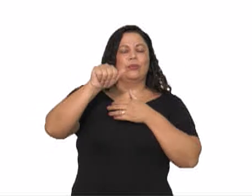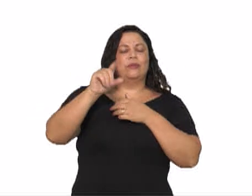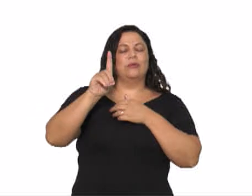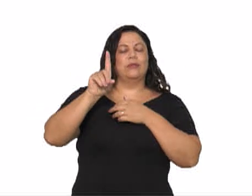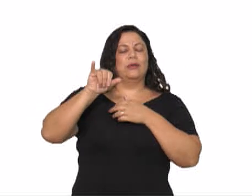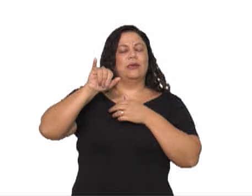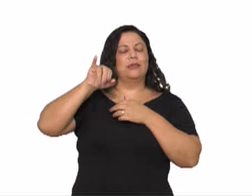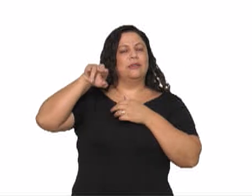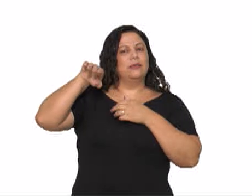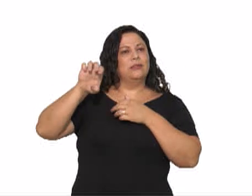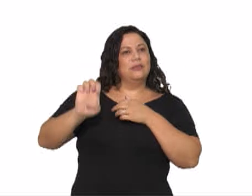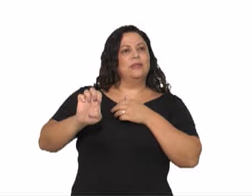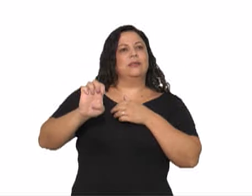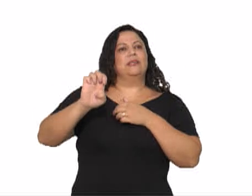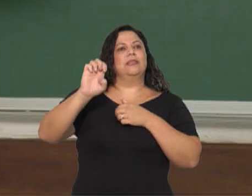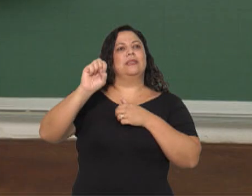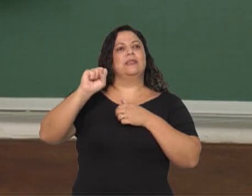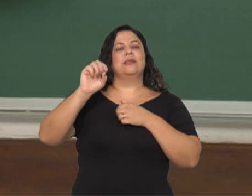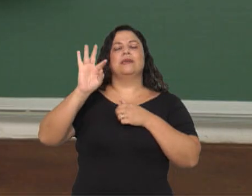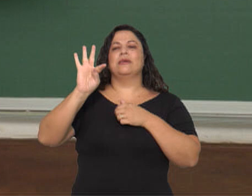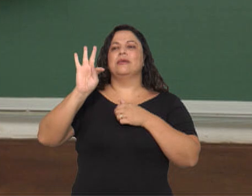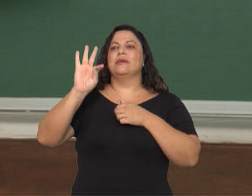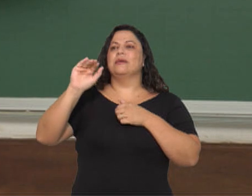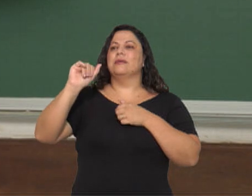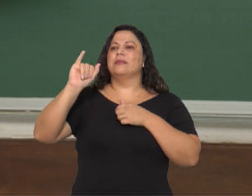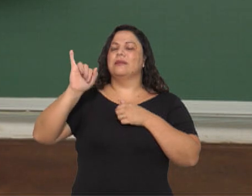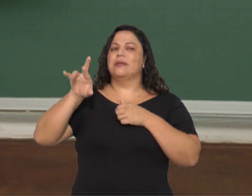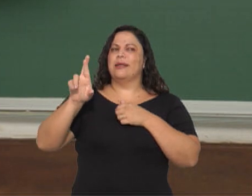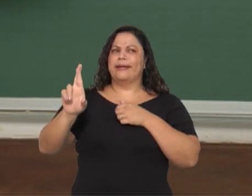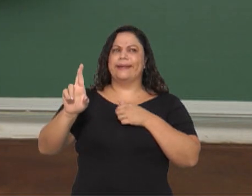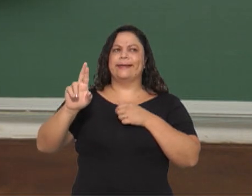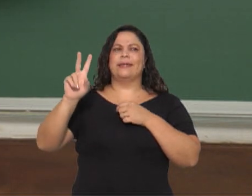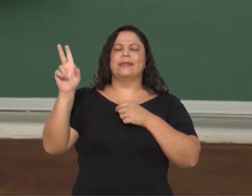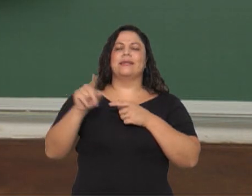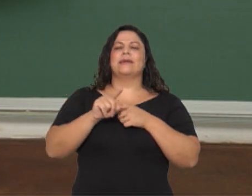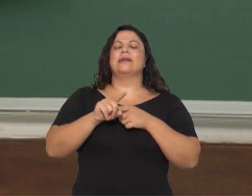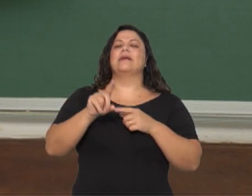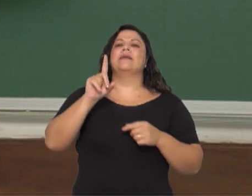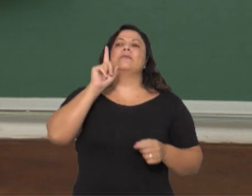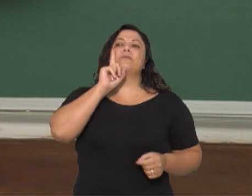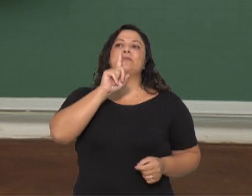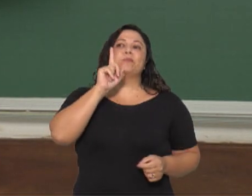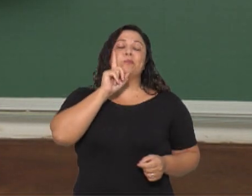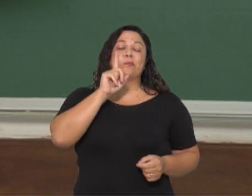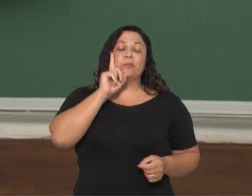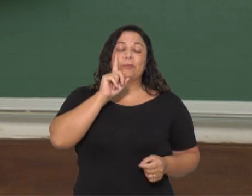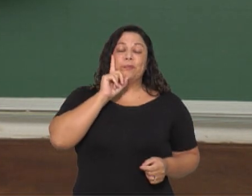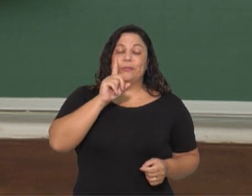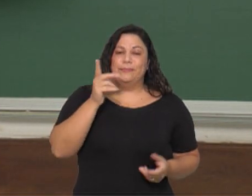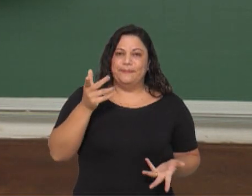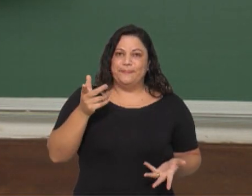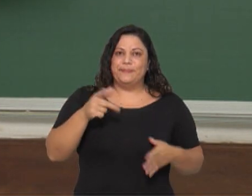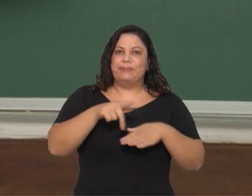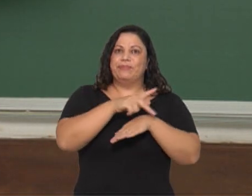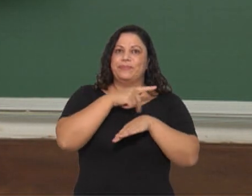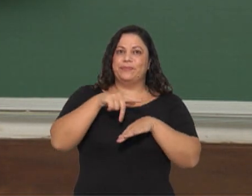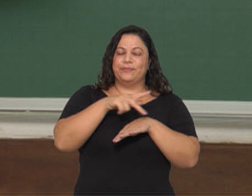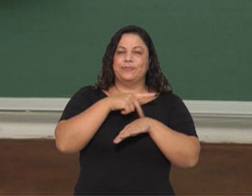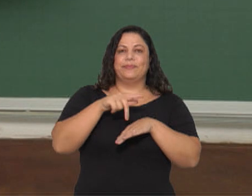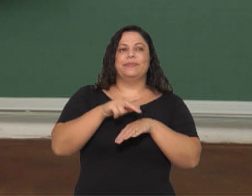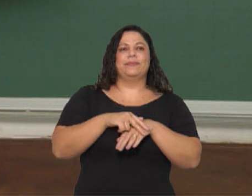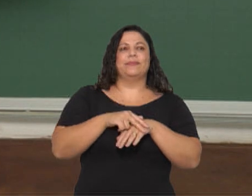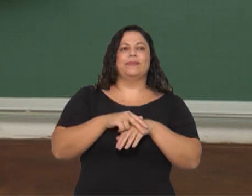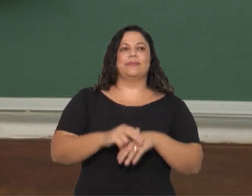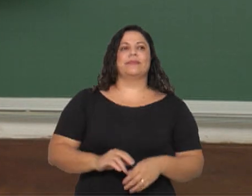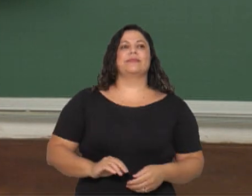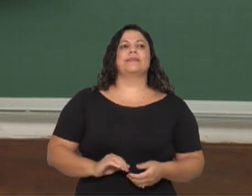Stair. Miren en español cómo abreviamos la palabra Estados Unidos. Estados es una palabra en plural. Unidos está